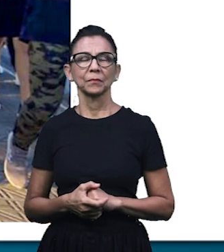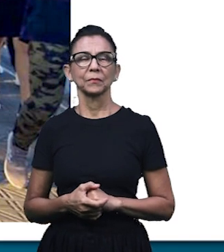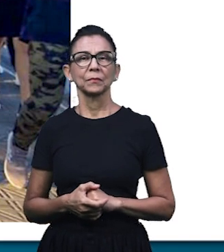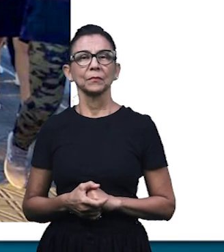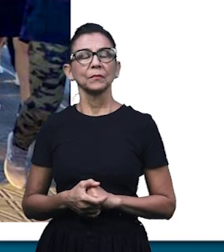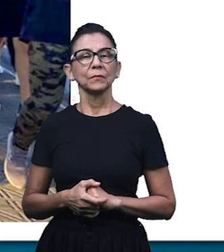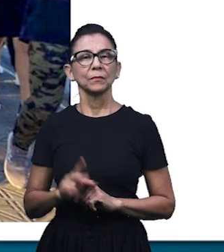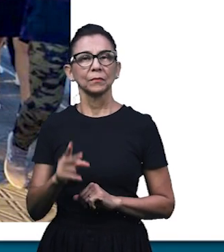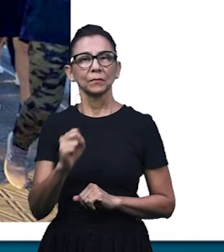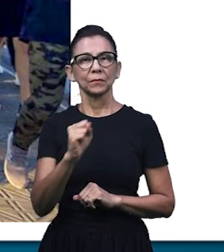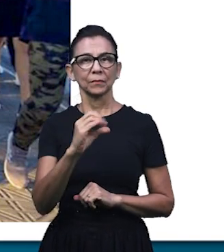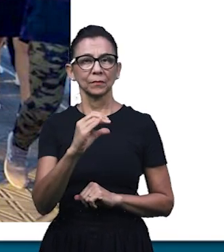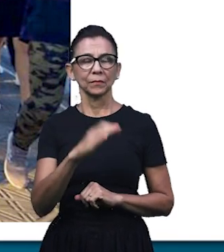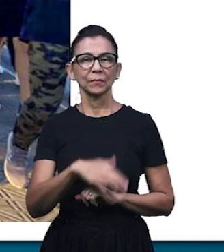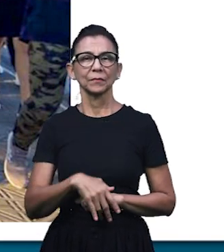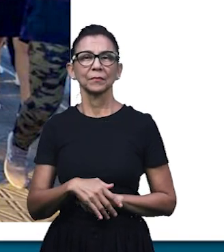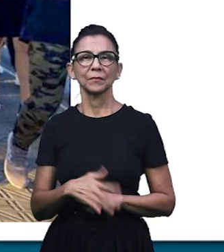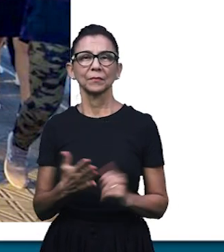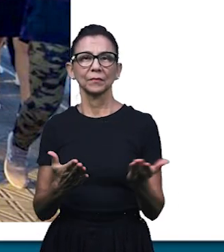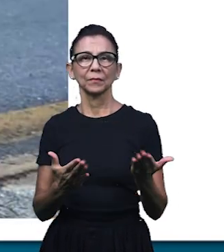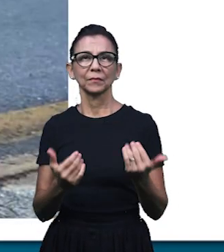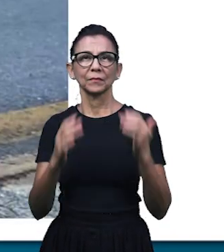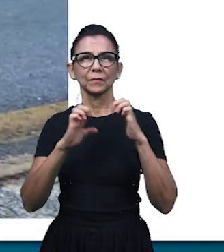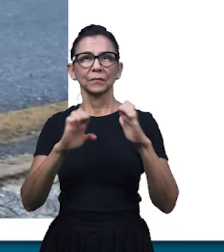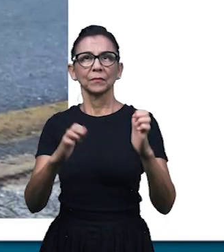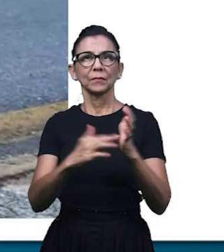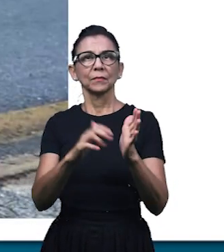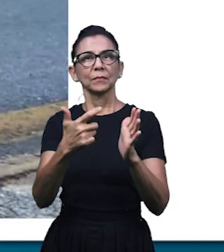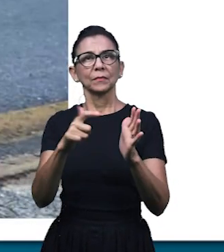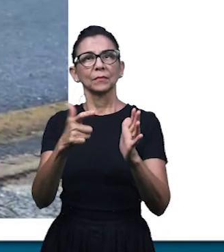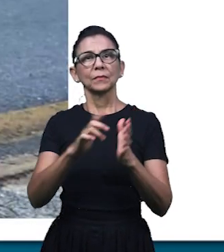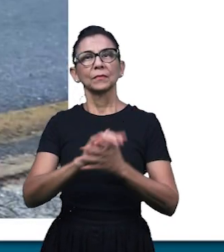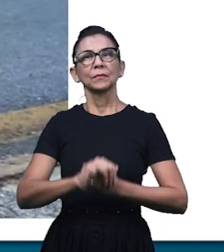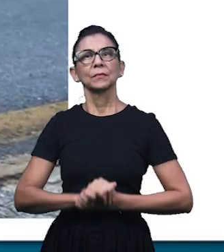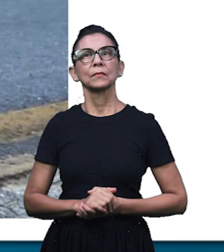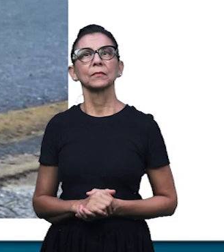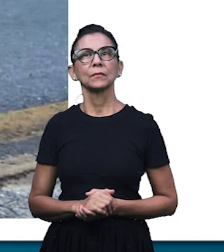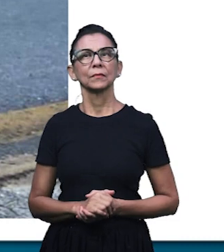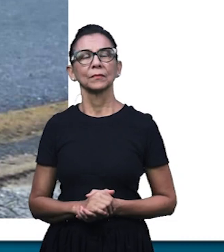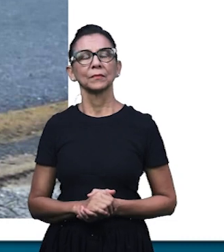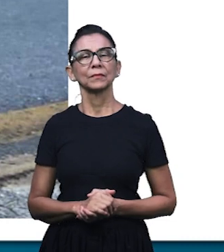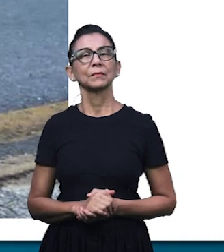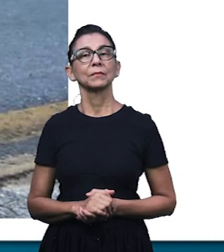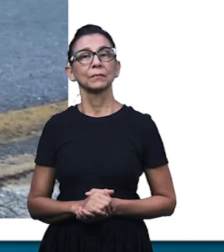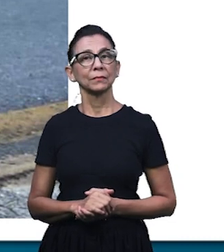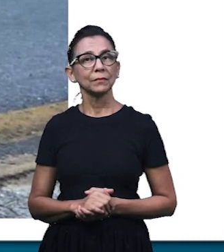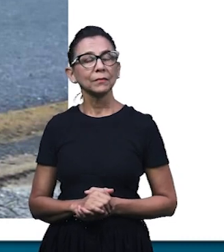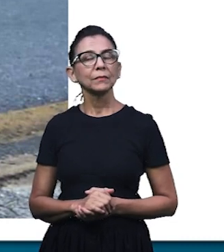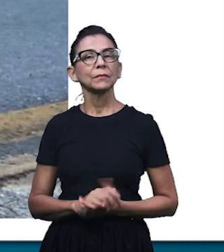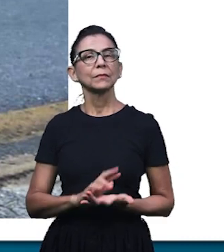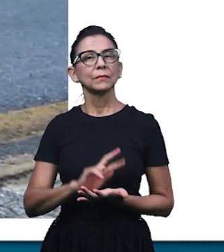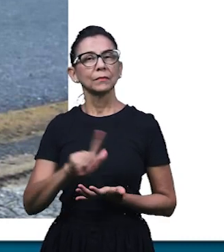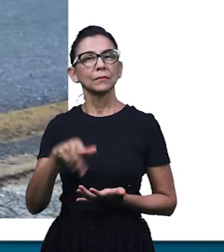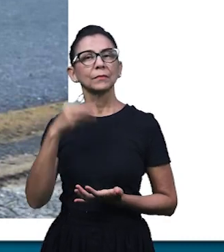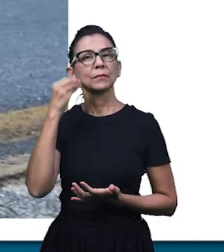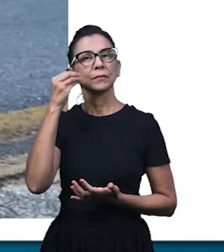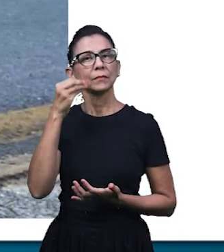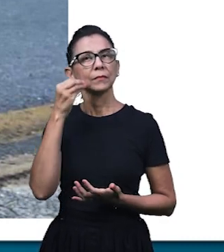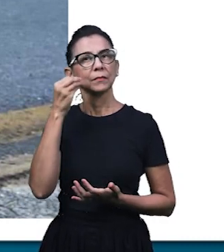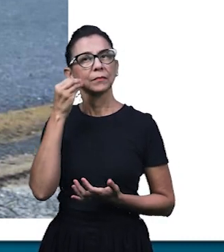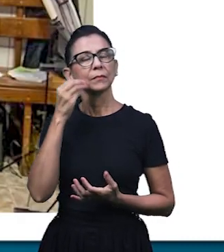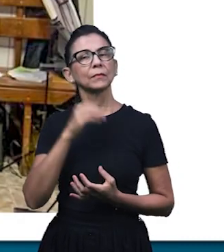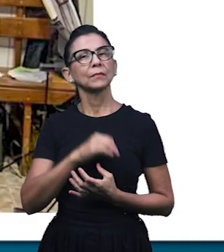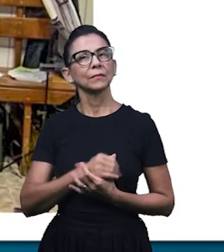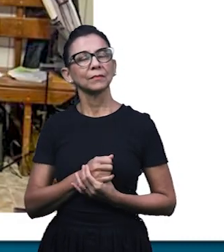os jovens do Evangelho Sem Fronteiras realizaram evangelização e viveram inúmeras experiências